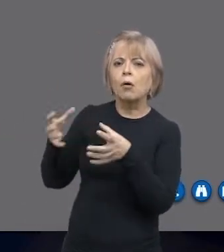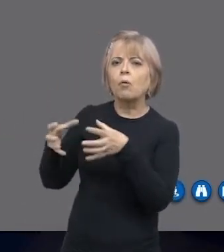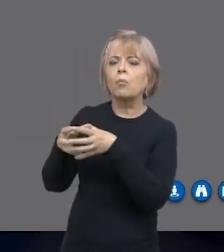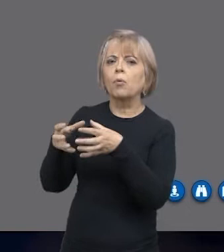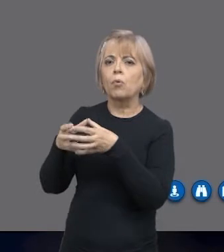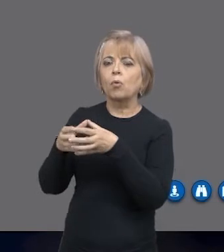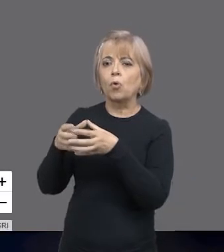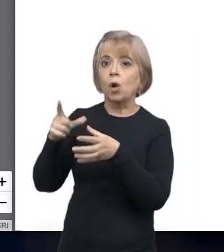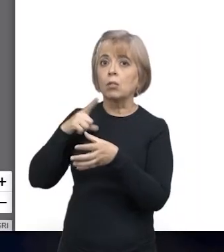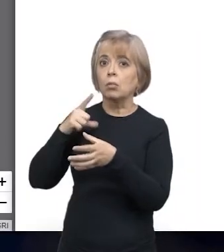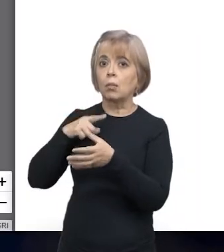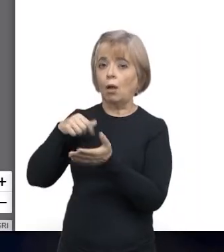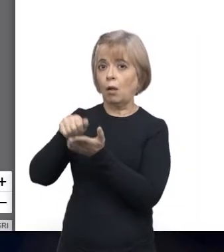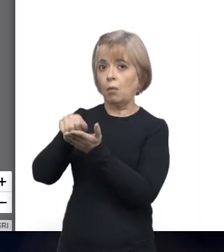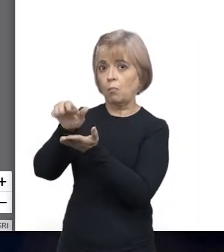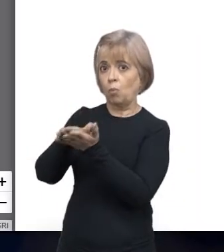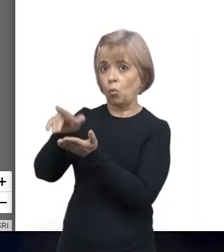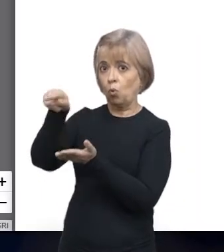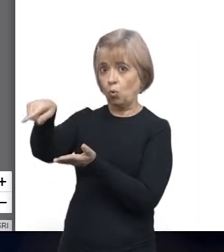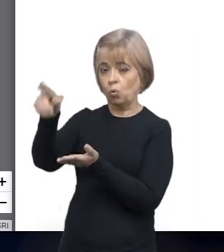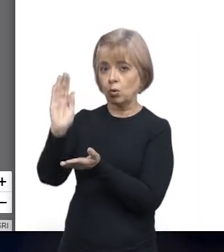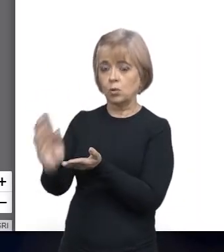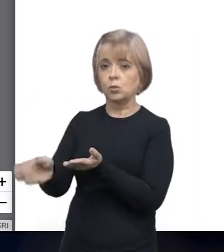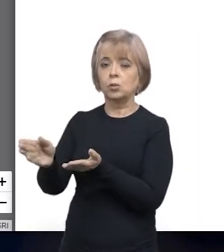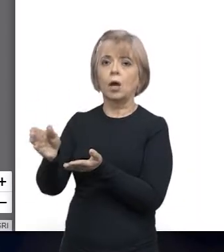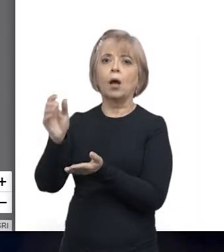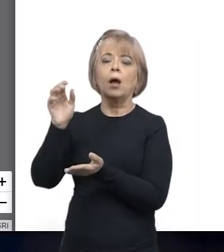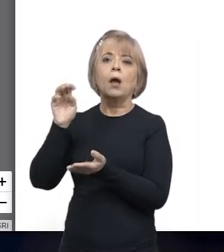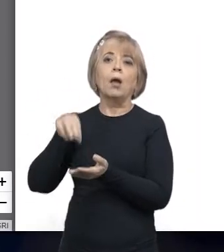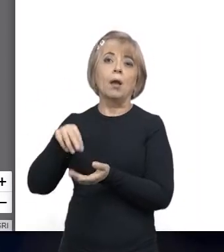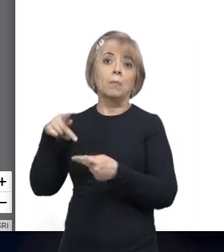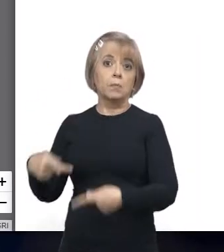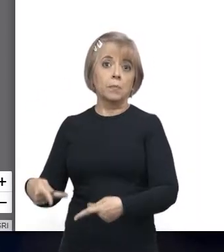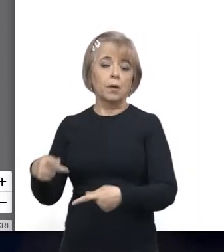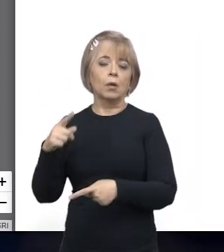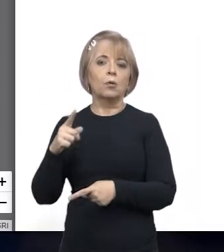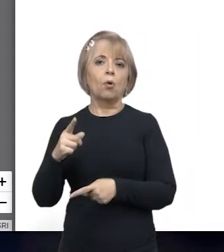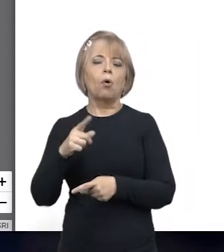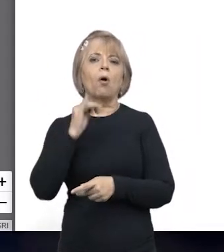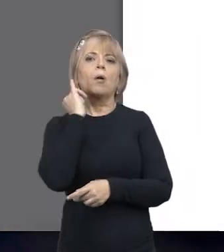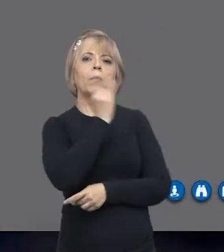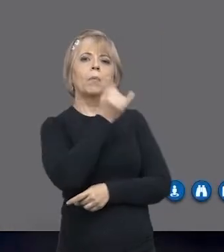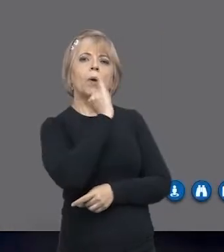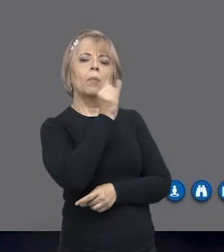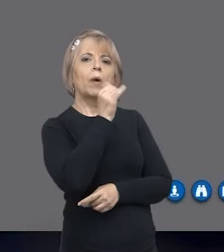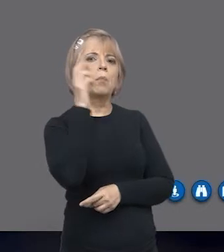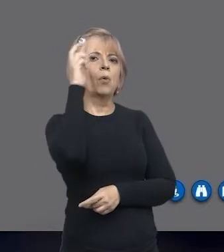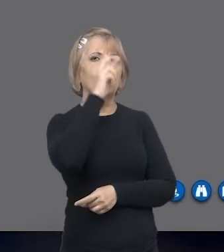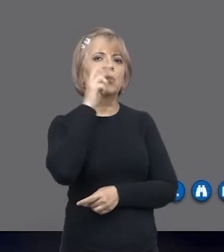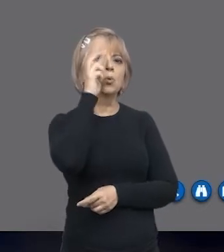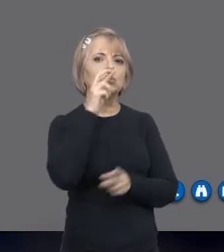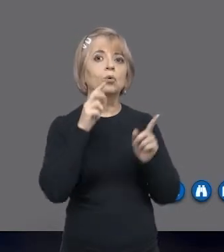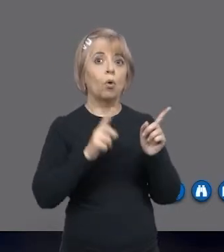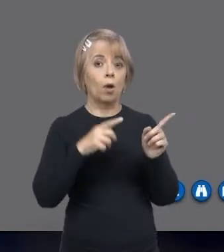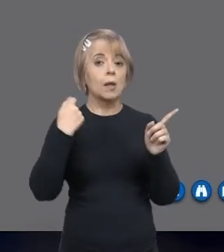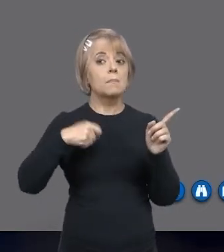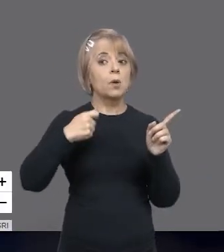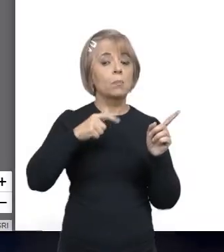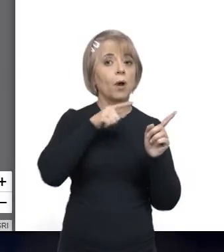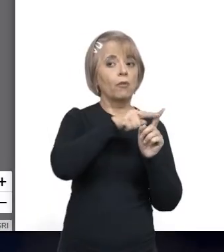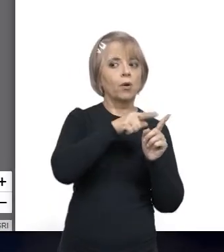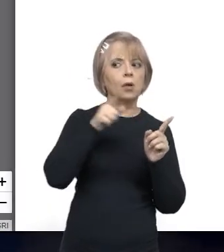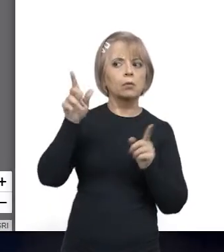sofre um auto de infração da Agência Nacional do Petróleo, da ANP, nós comunicamos o promotor de justiça, porque esse auto de infração ele pode ser